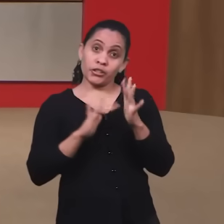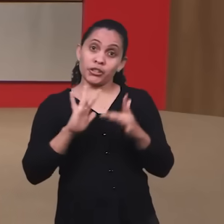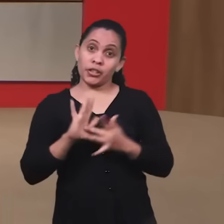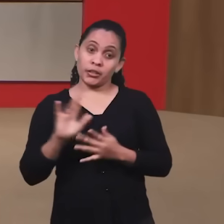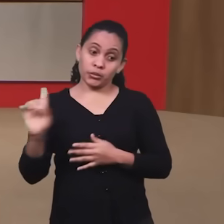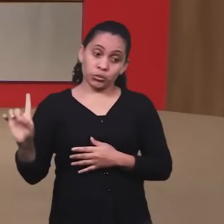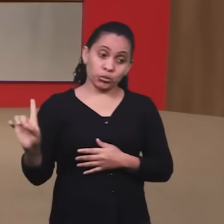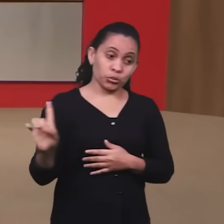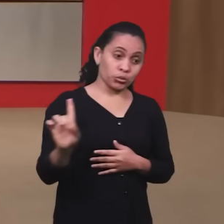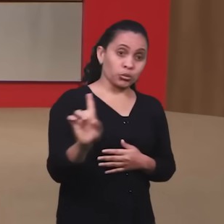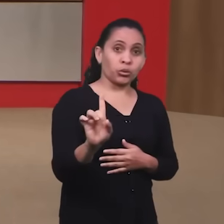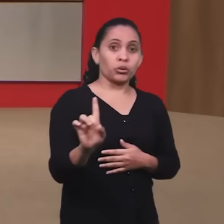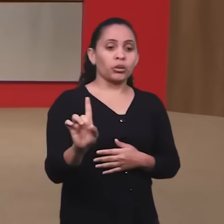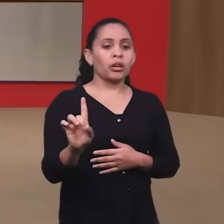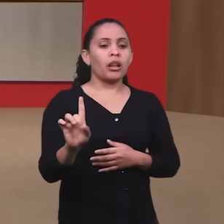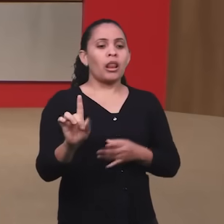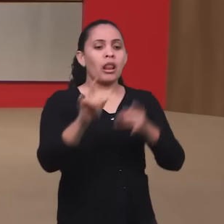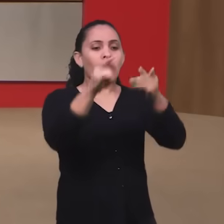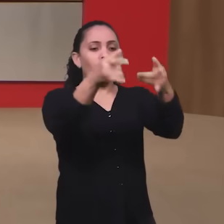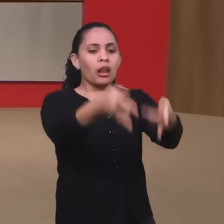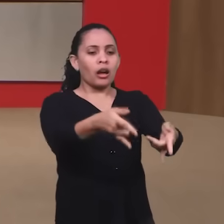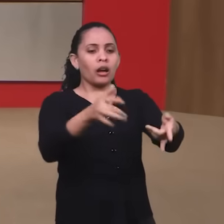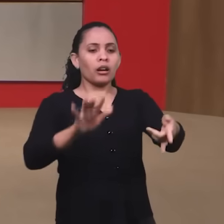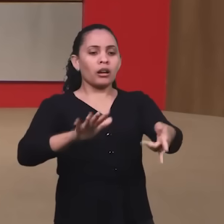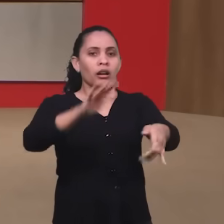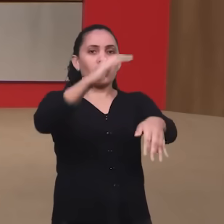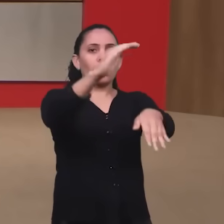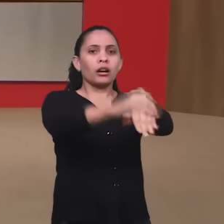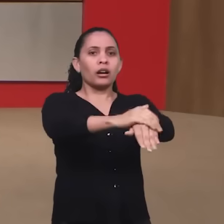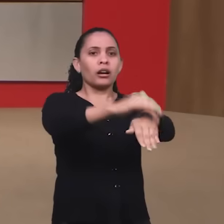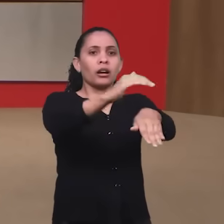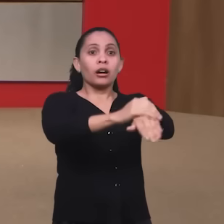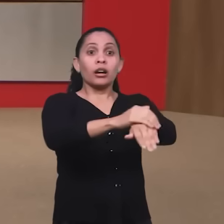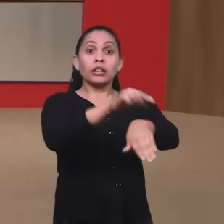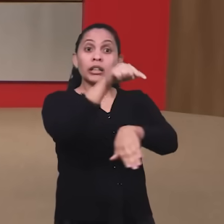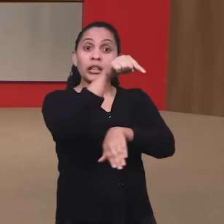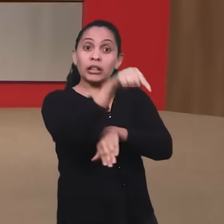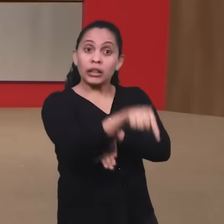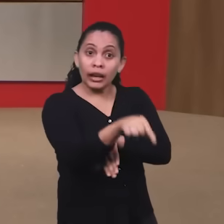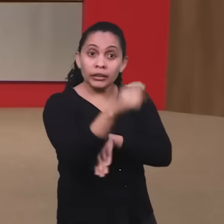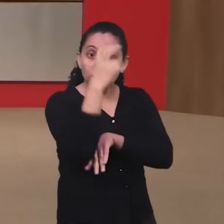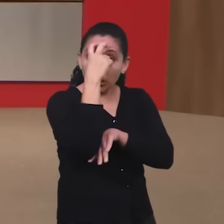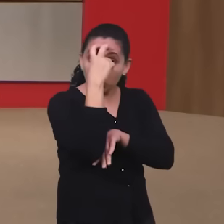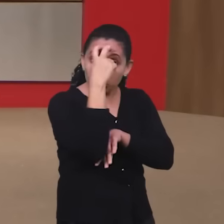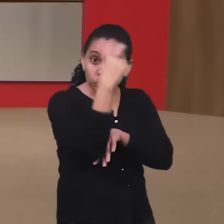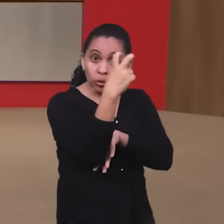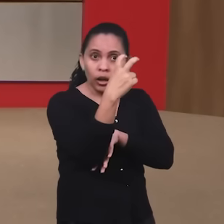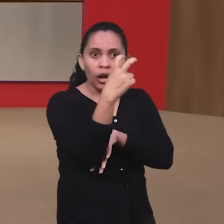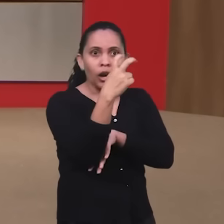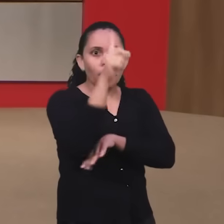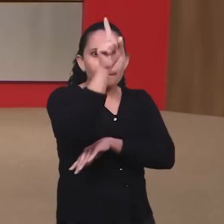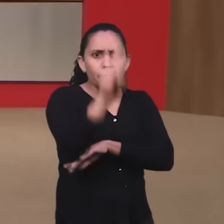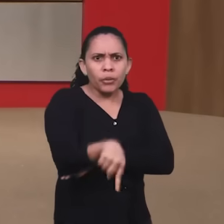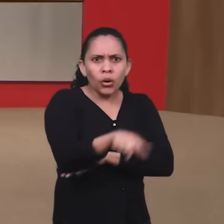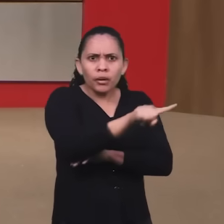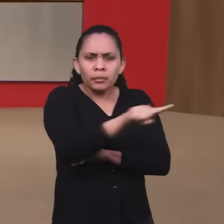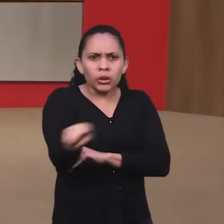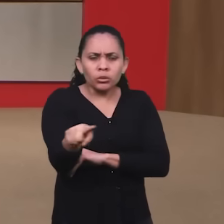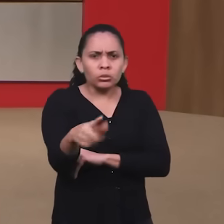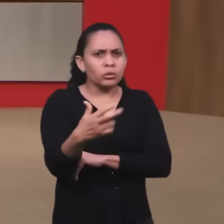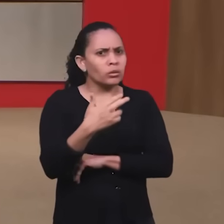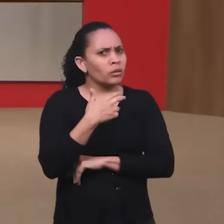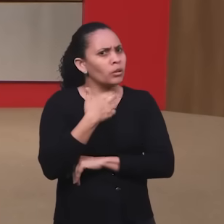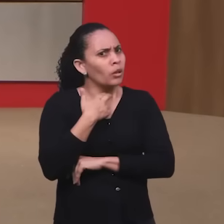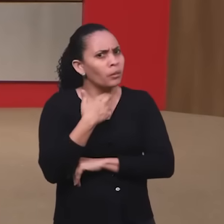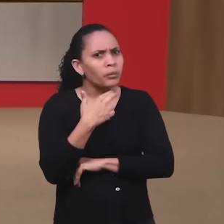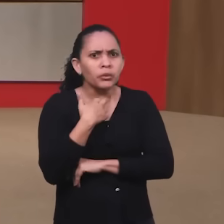contínuo, tocou no esquife, no caixão. Aquilo que era proibido alguém fazer, era uma